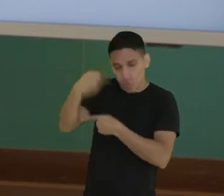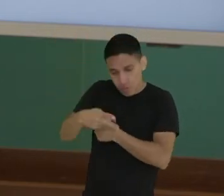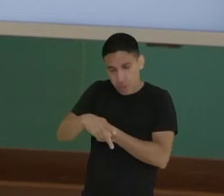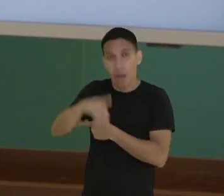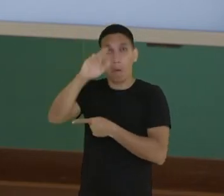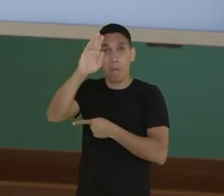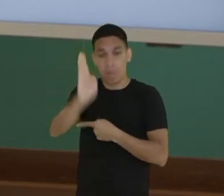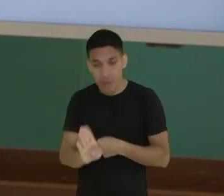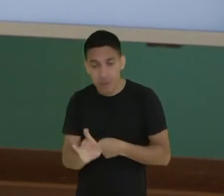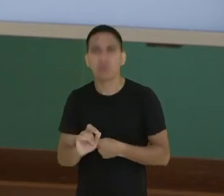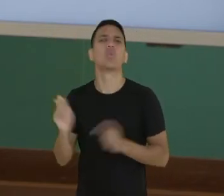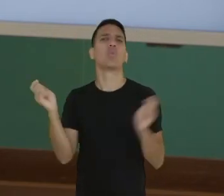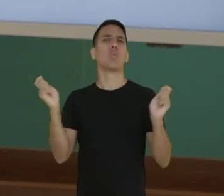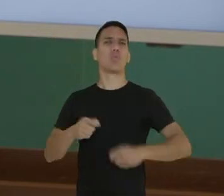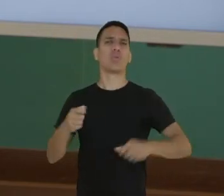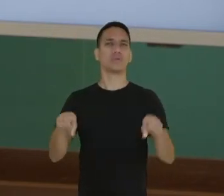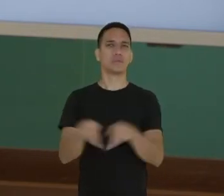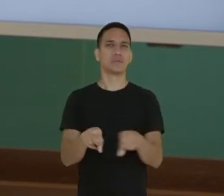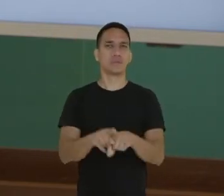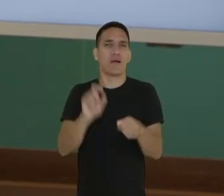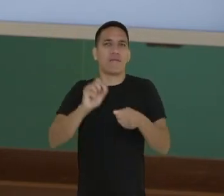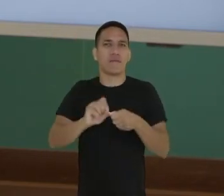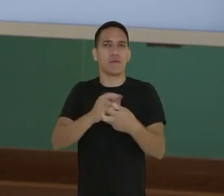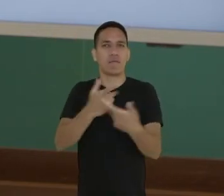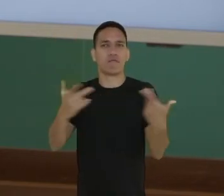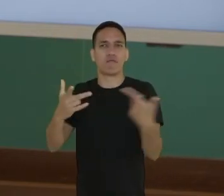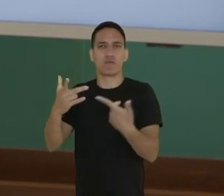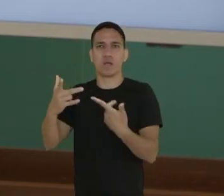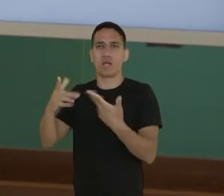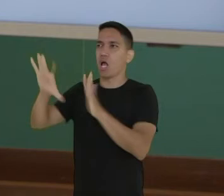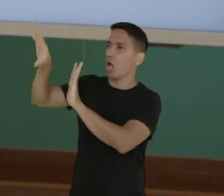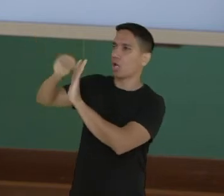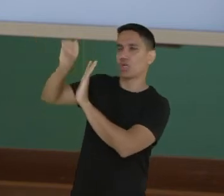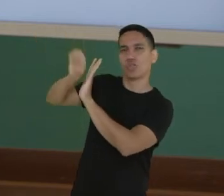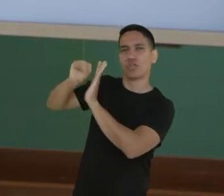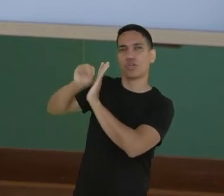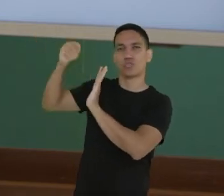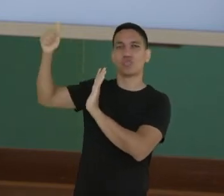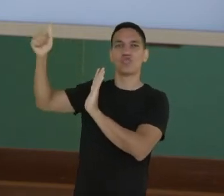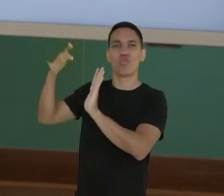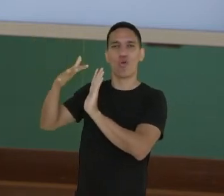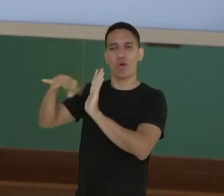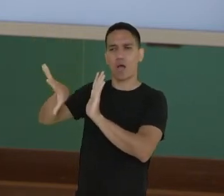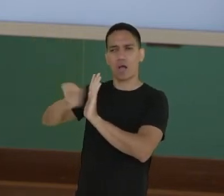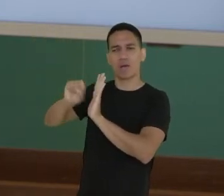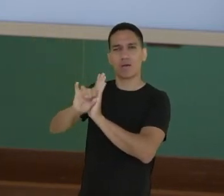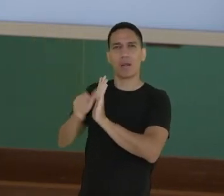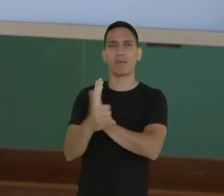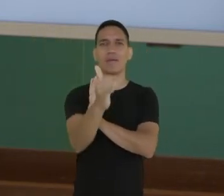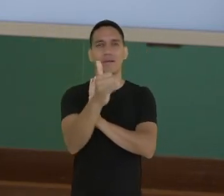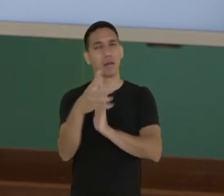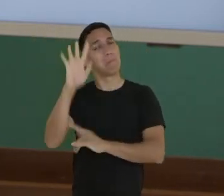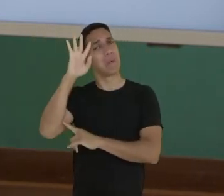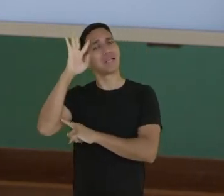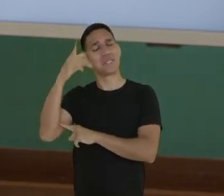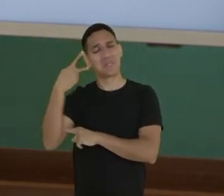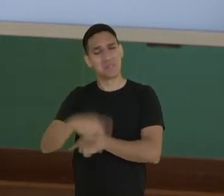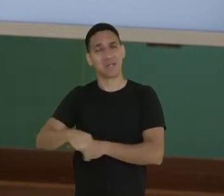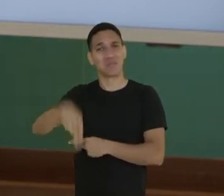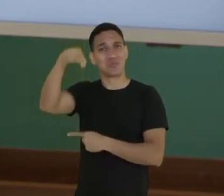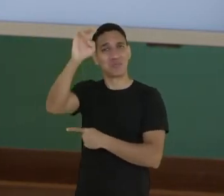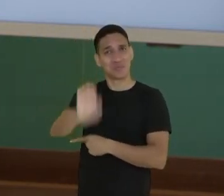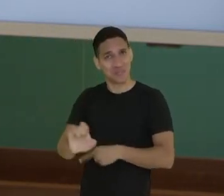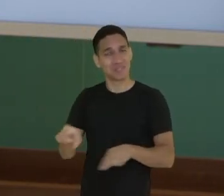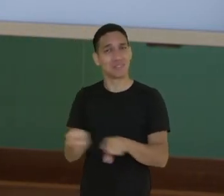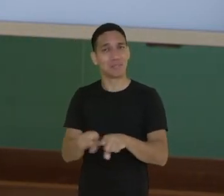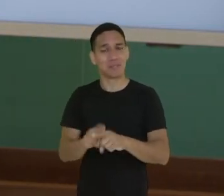uma potencialidade muito grande de geração de energia solar. Certo? Imagina o Nordeste e tudo mais. Né? O